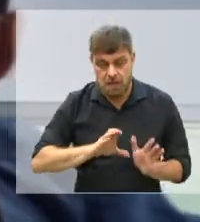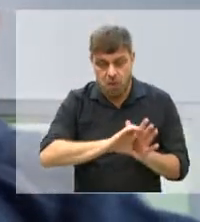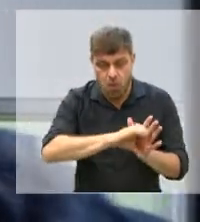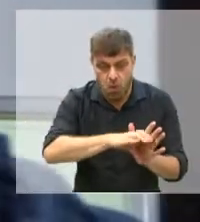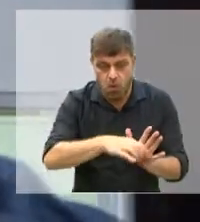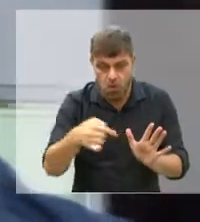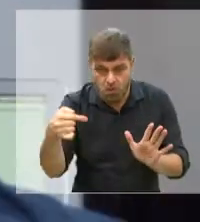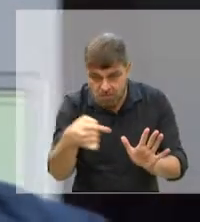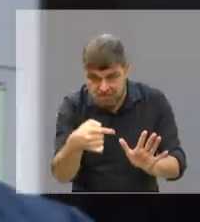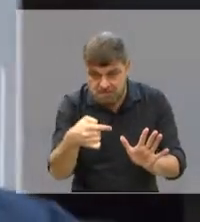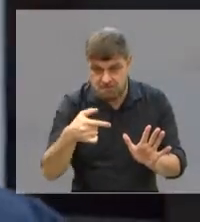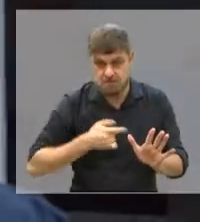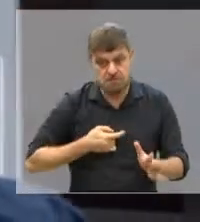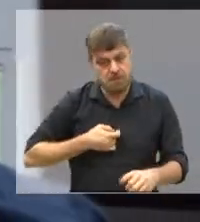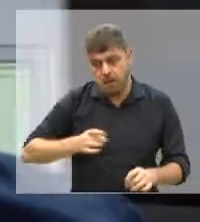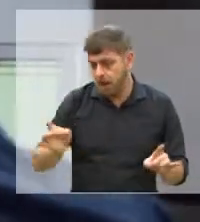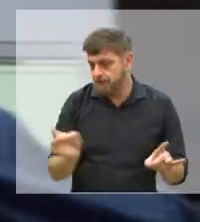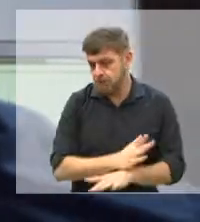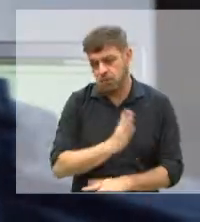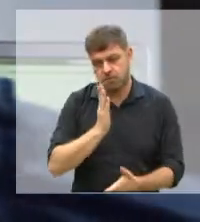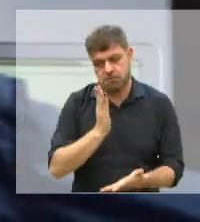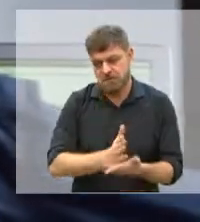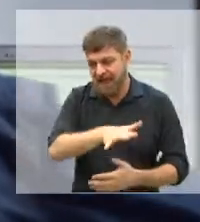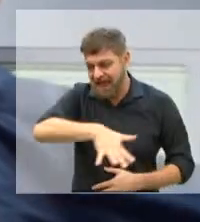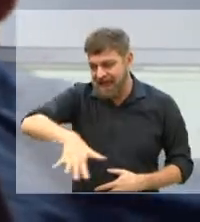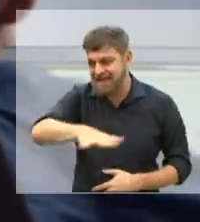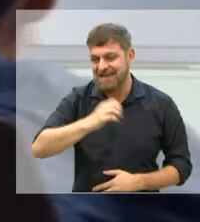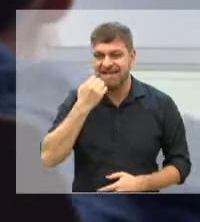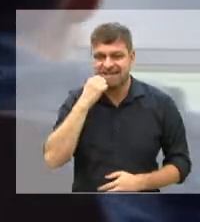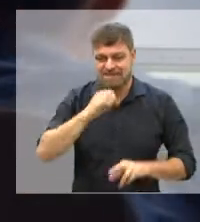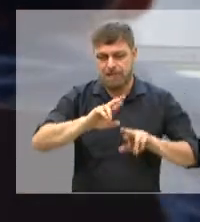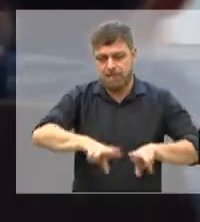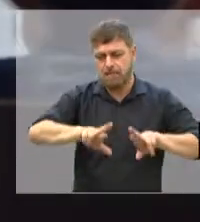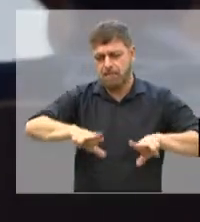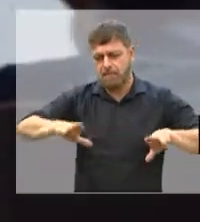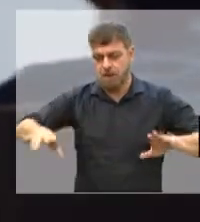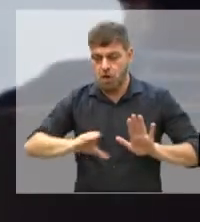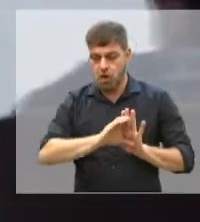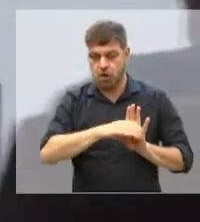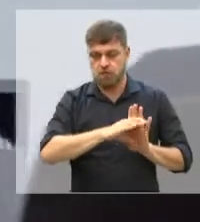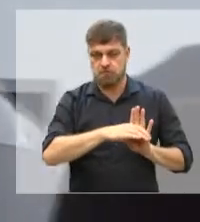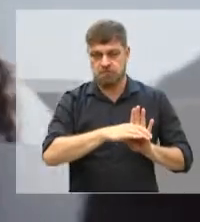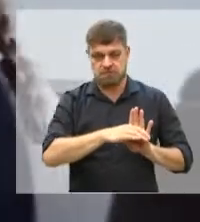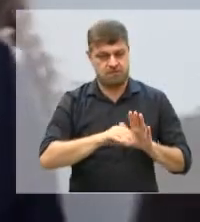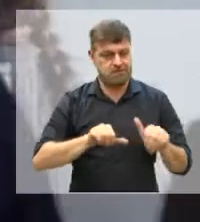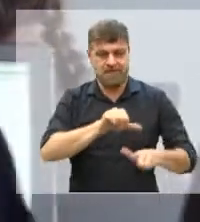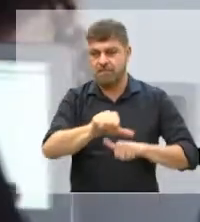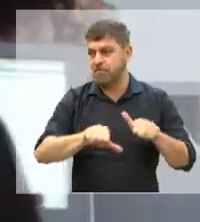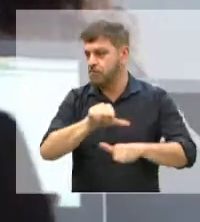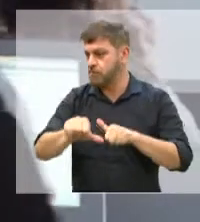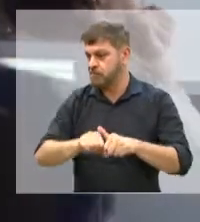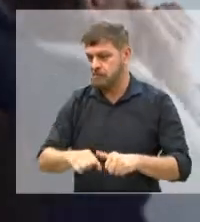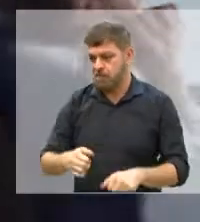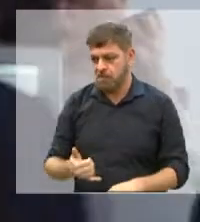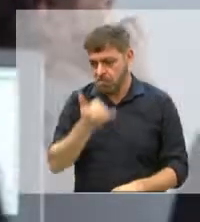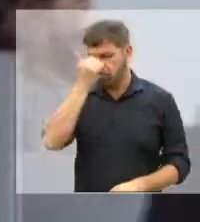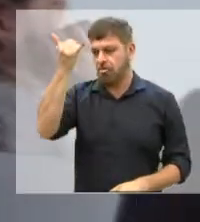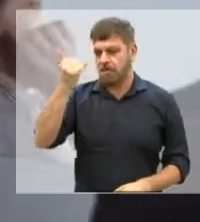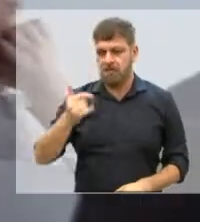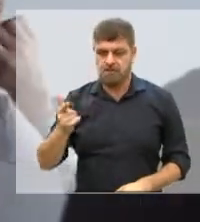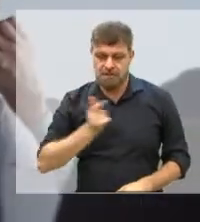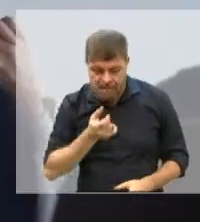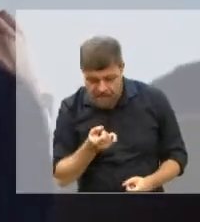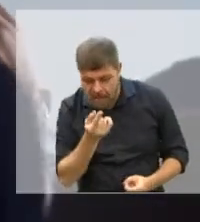estão consolidados em diferentes campos da ciência, né. Esses conceitos, eles não se alteram ou alguns até têm